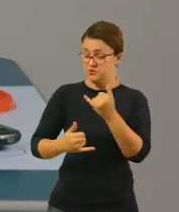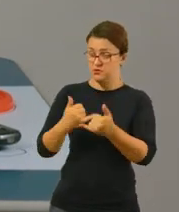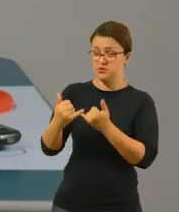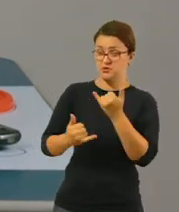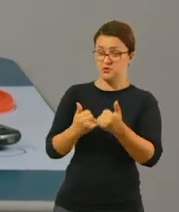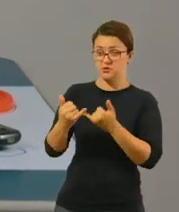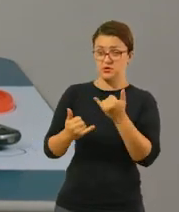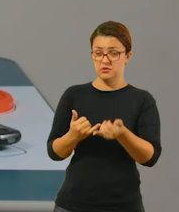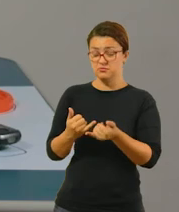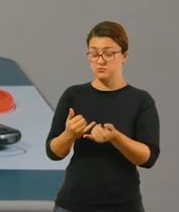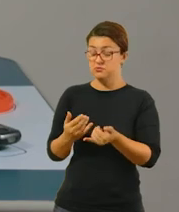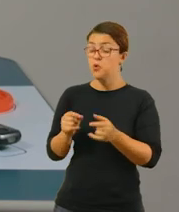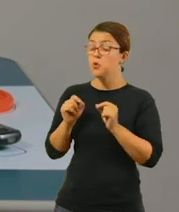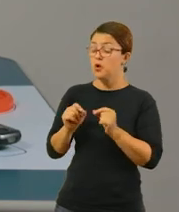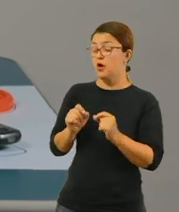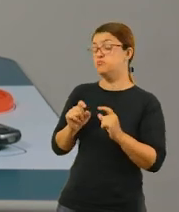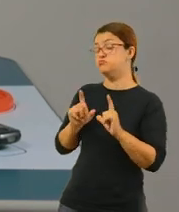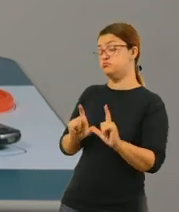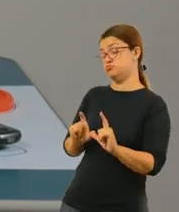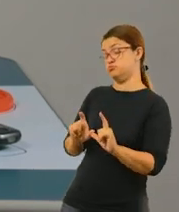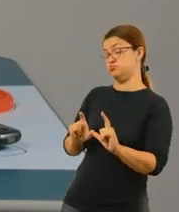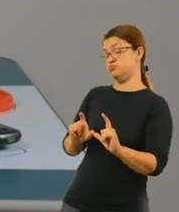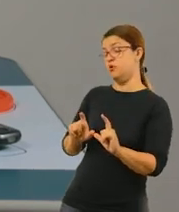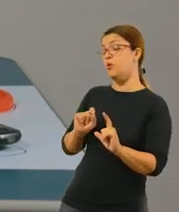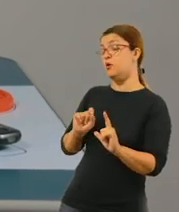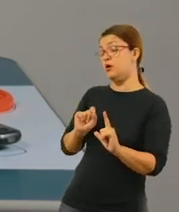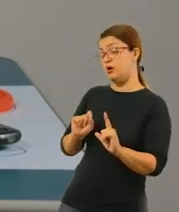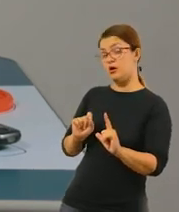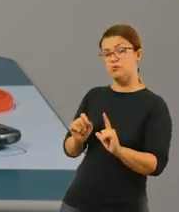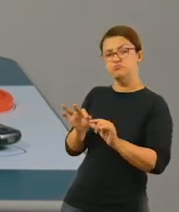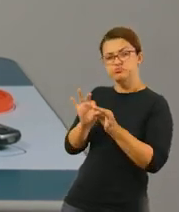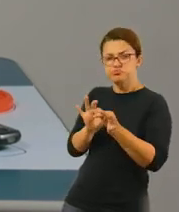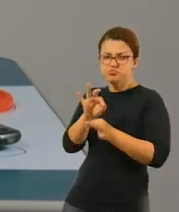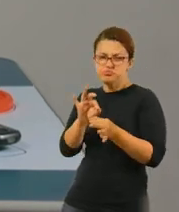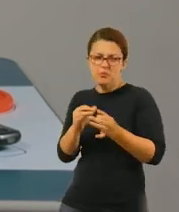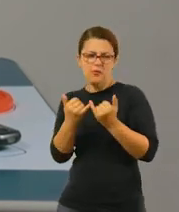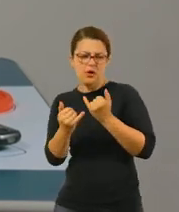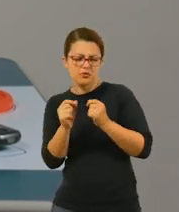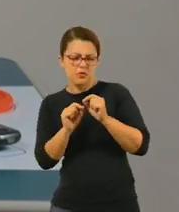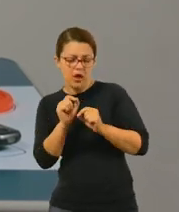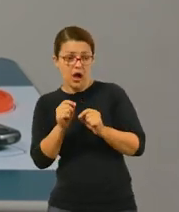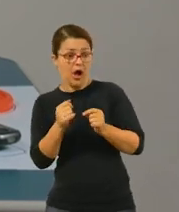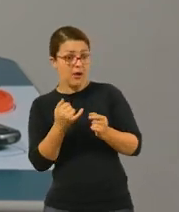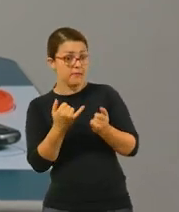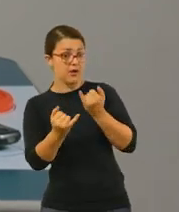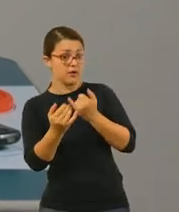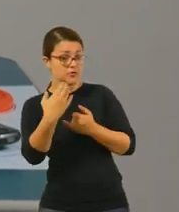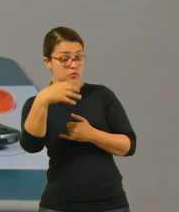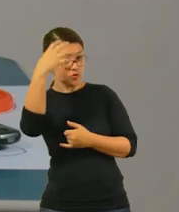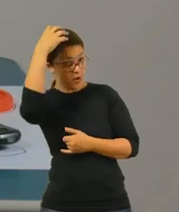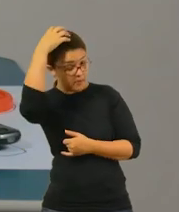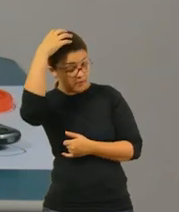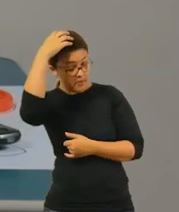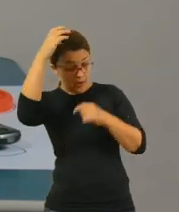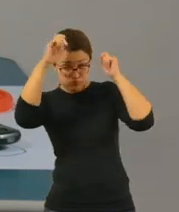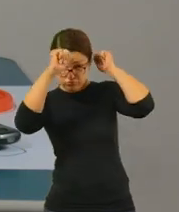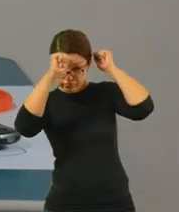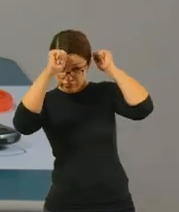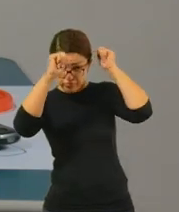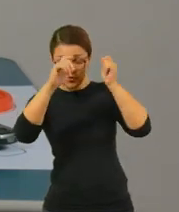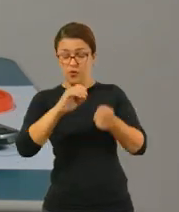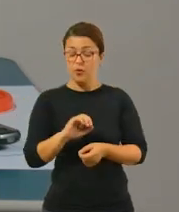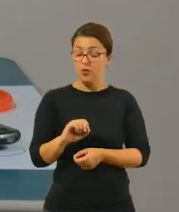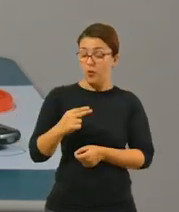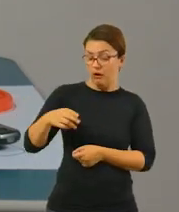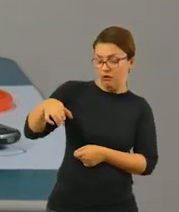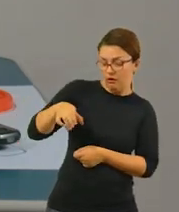isso mesmo. Né? Tentar adivinhar que desenho que formou com aquele rasgo que ela fez. Ela pode falar que é um chapéu, um carrinho. E aí vai da